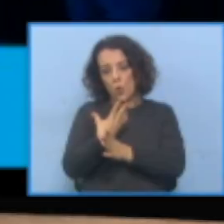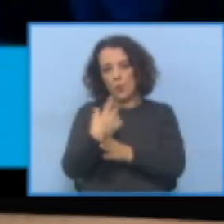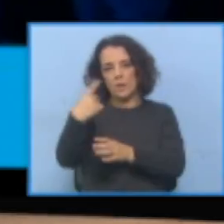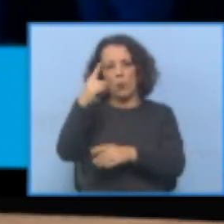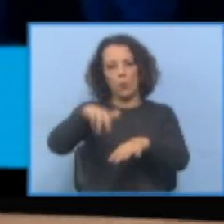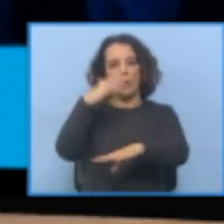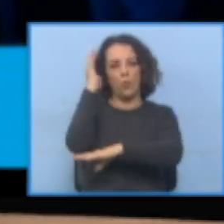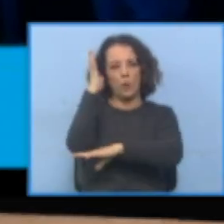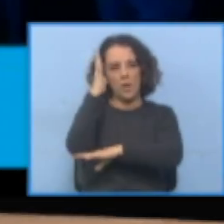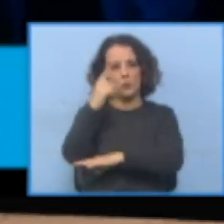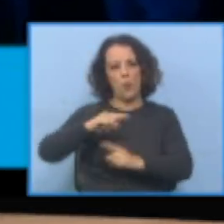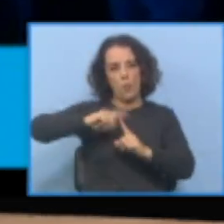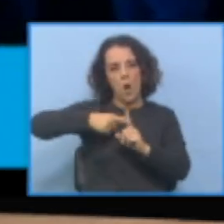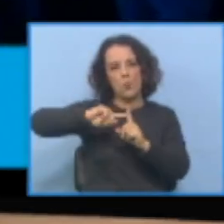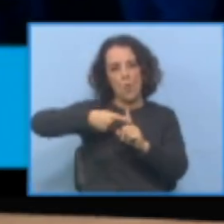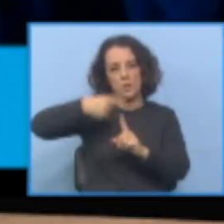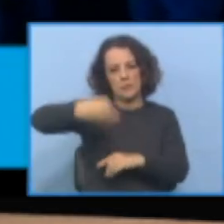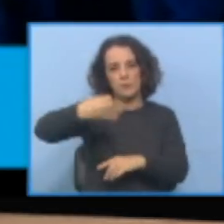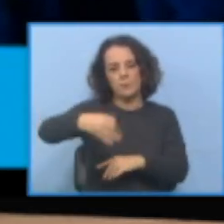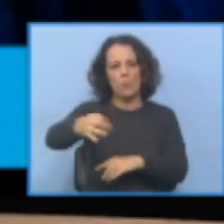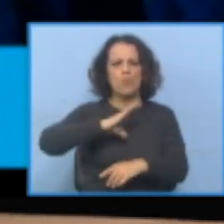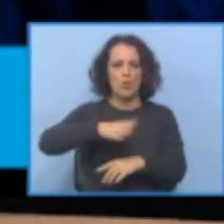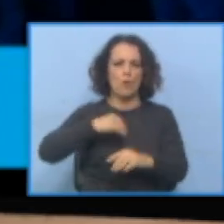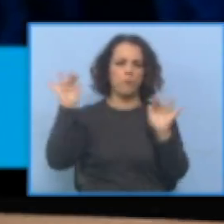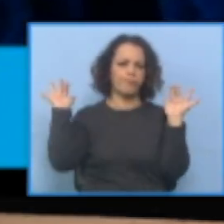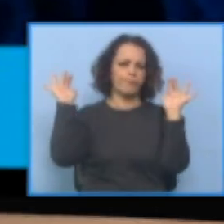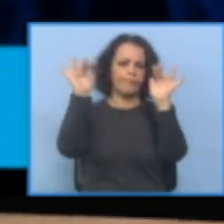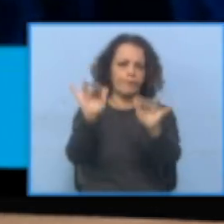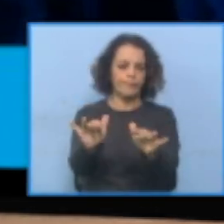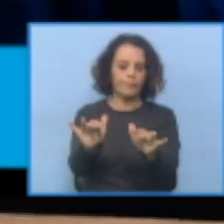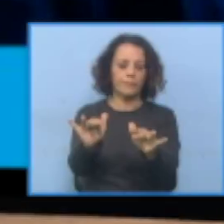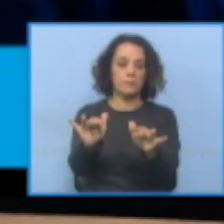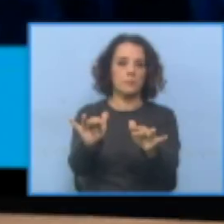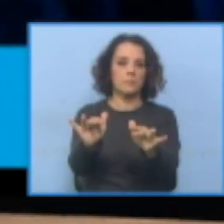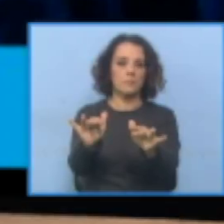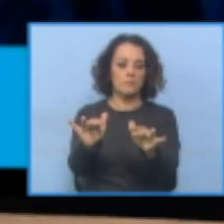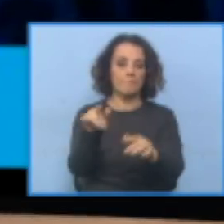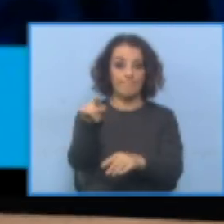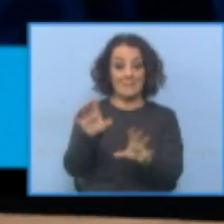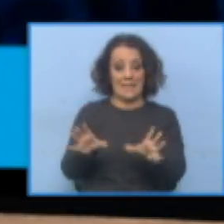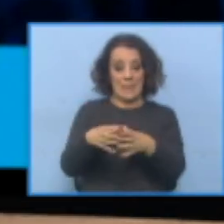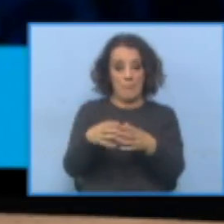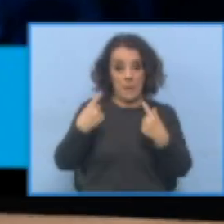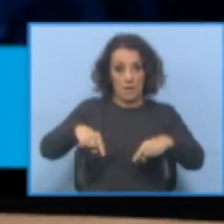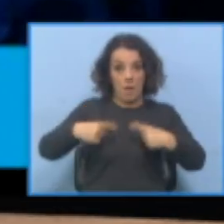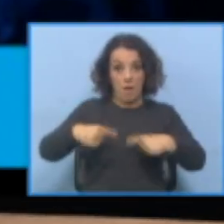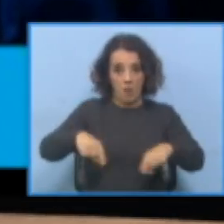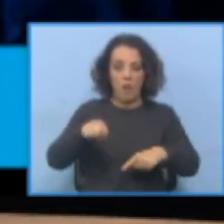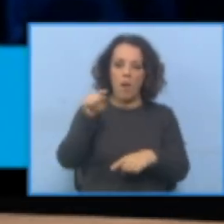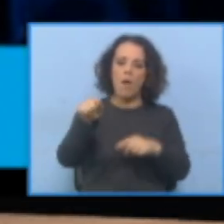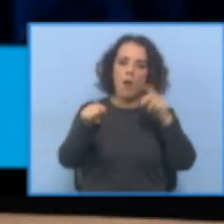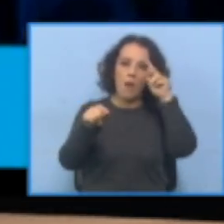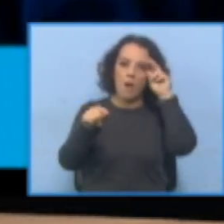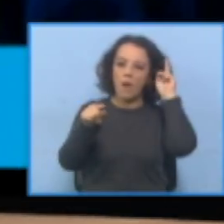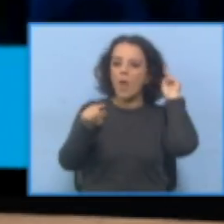todos os anos, uma semana inteira, que vai lá gente de todo o mundo, e ele, digamos, tem uma equipa que responde